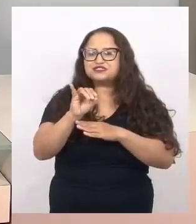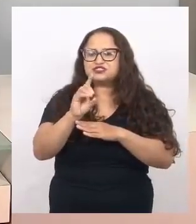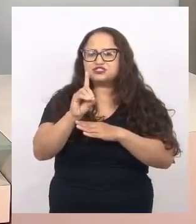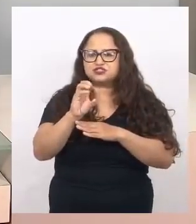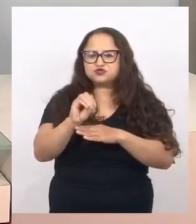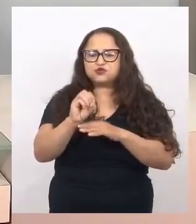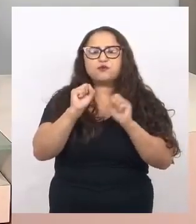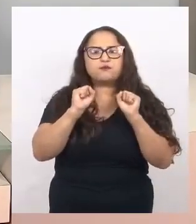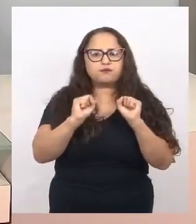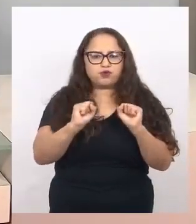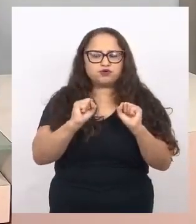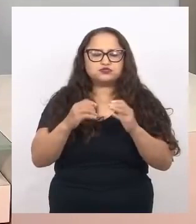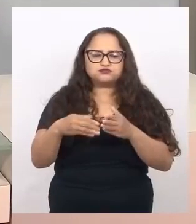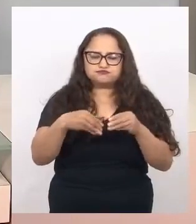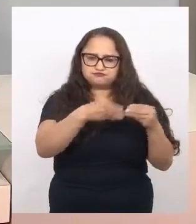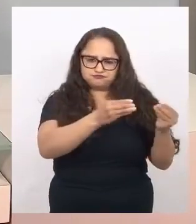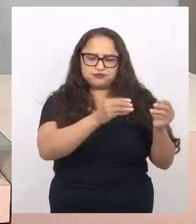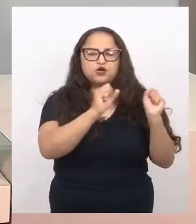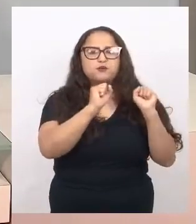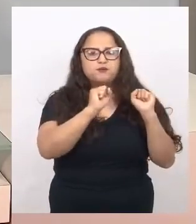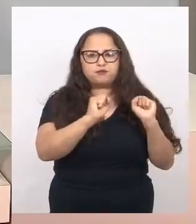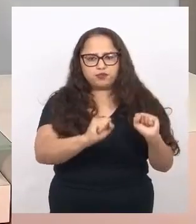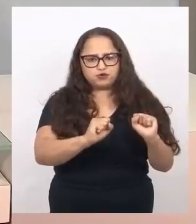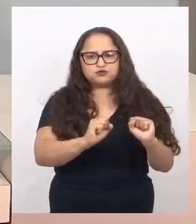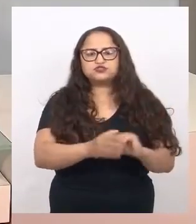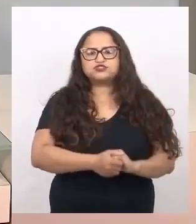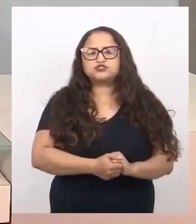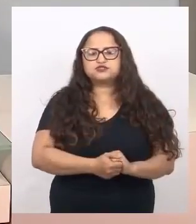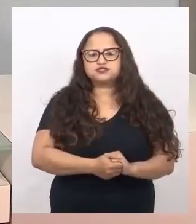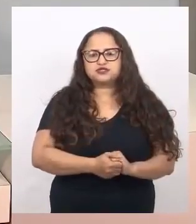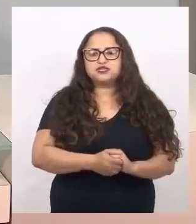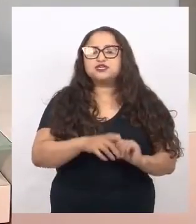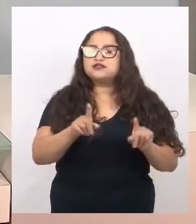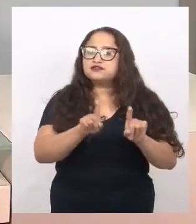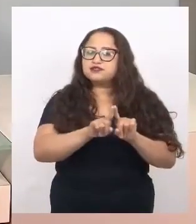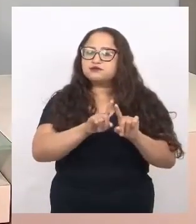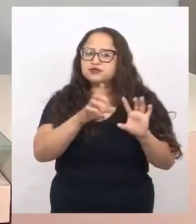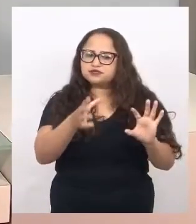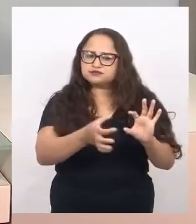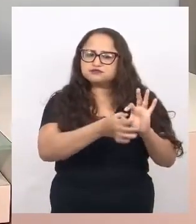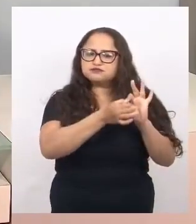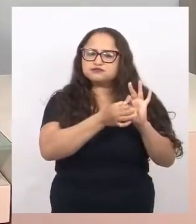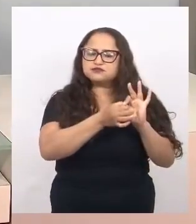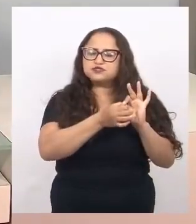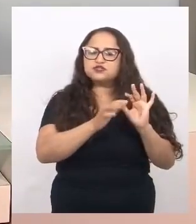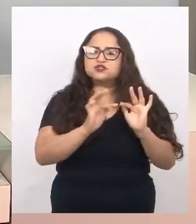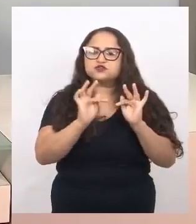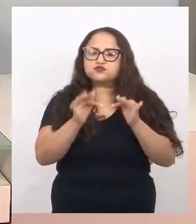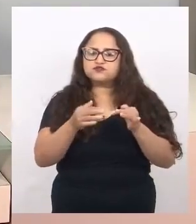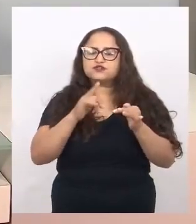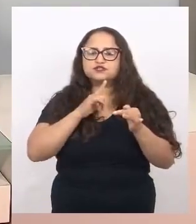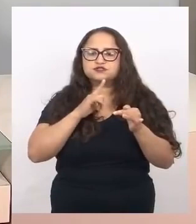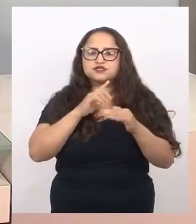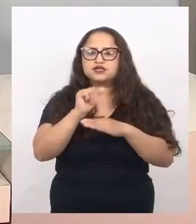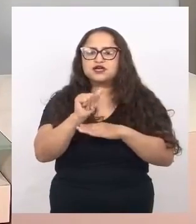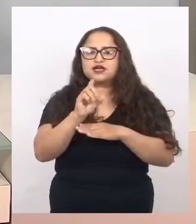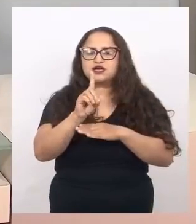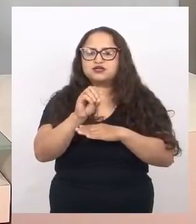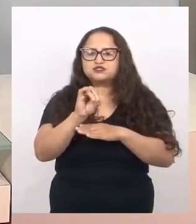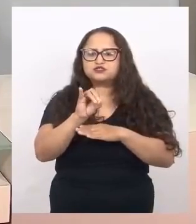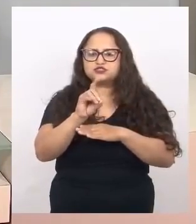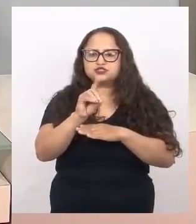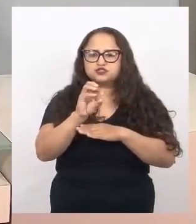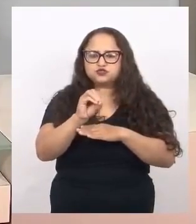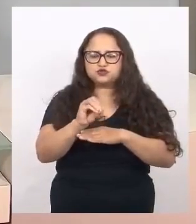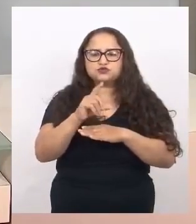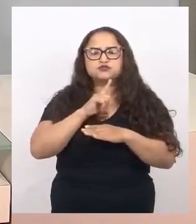Pode atribuir? Pode atribuir e fica vinculado a lá na fase o docente também ficar adido. Se ele ficar adido,